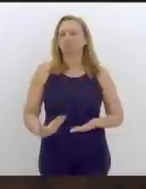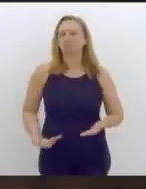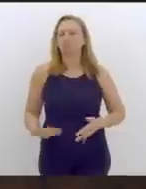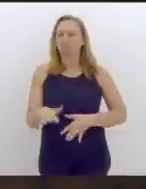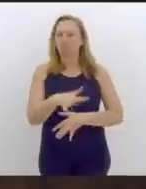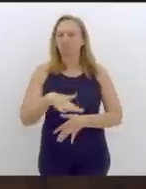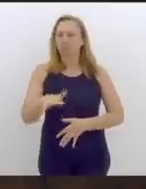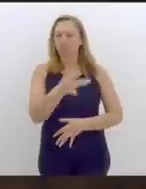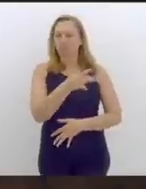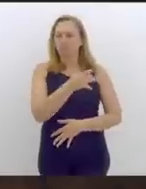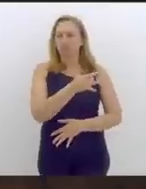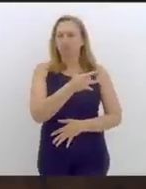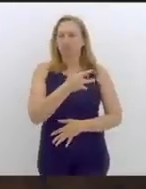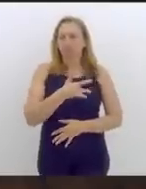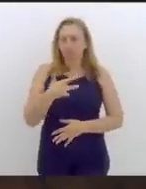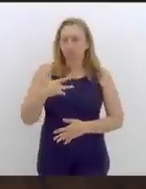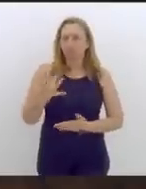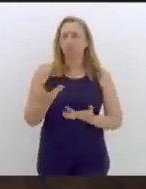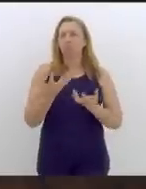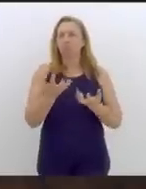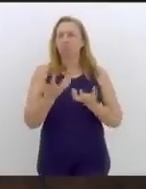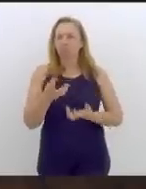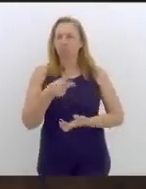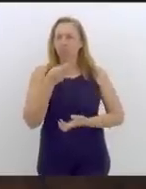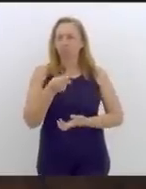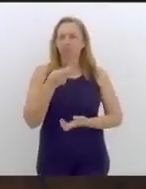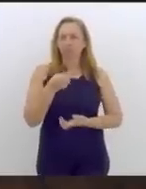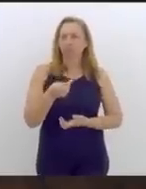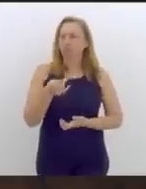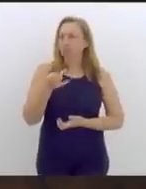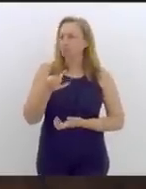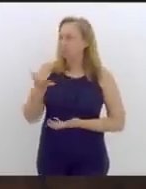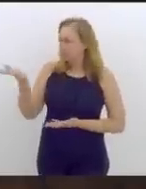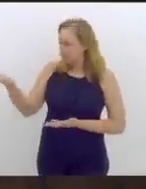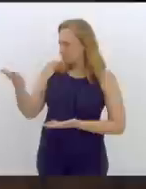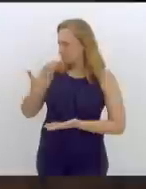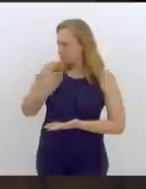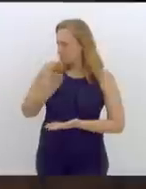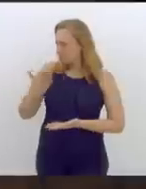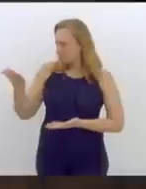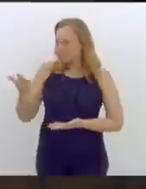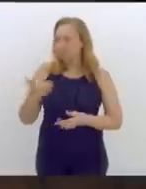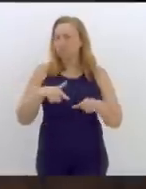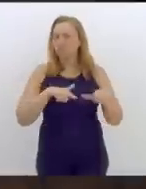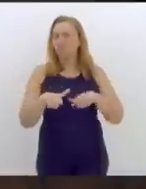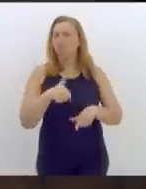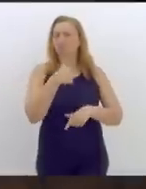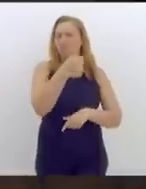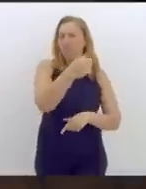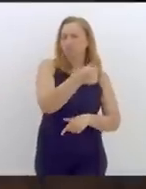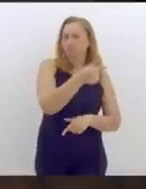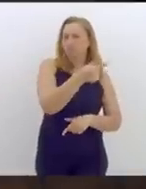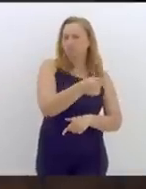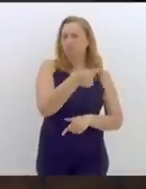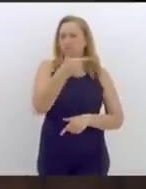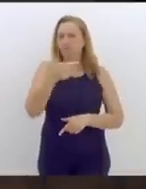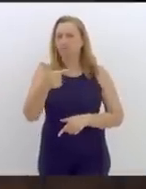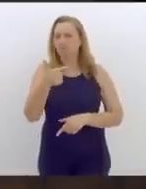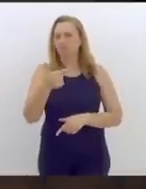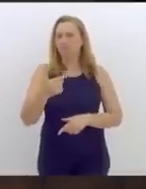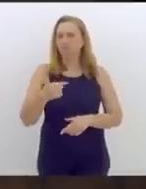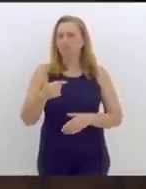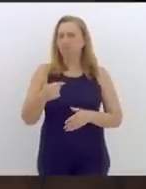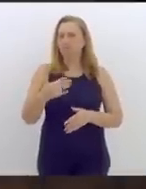muito importante e eu quero aqui relatar ali tá ali o meu amigo ali que trabalhou 72 milhões quer da minha turma